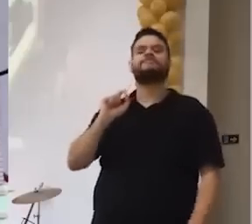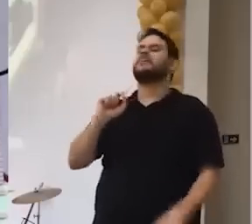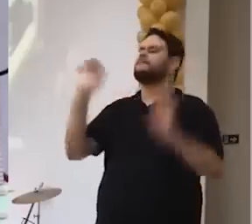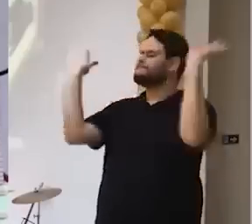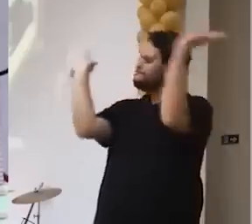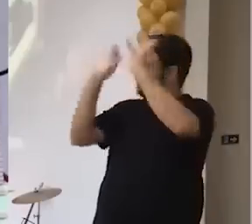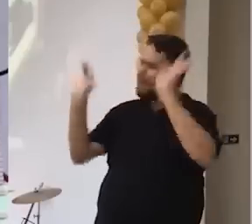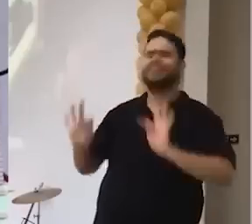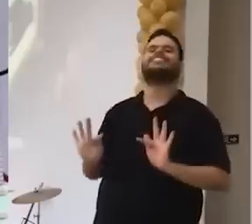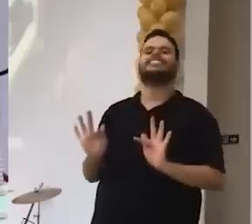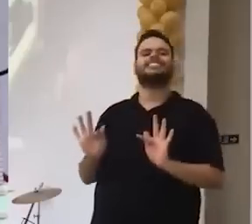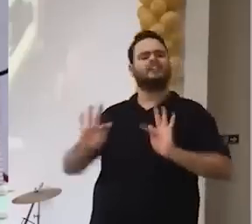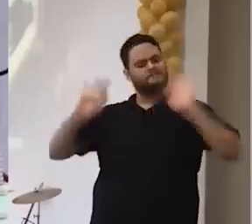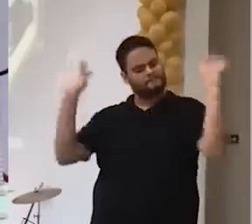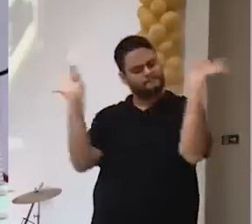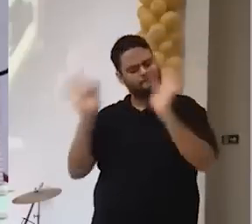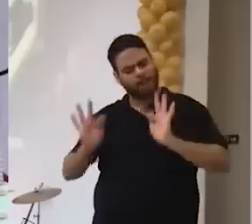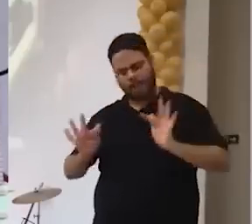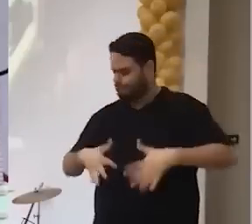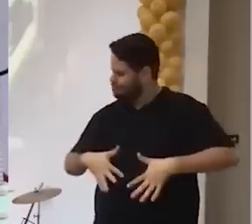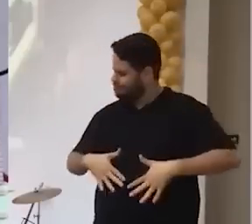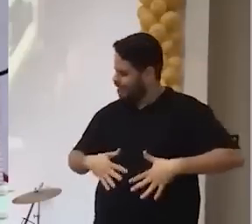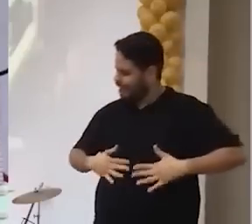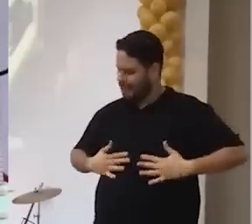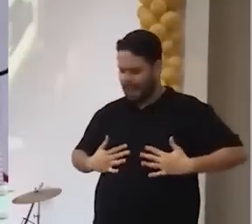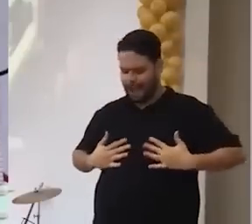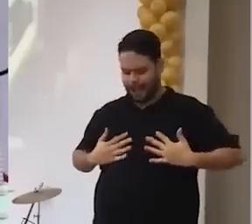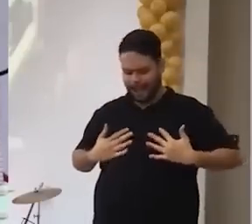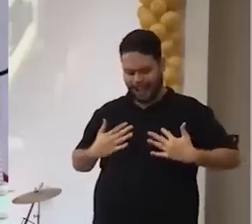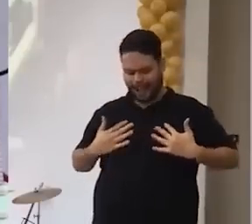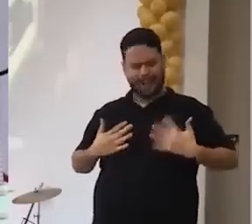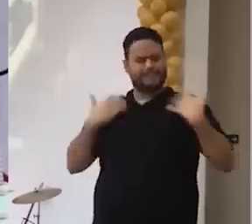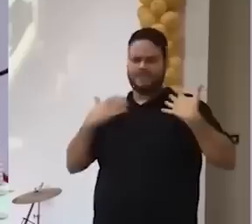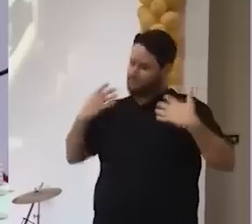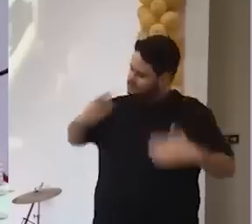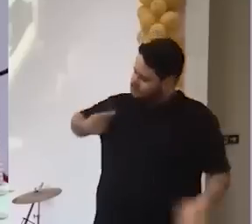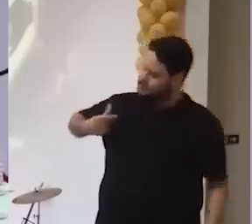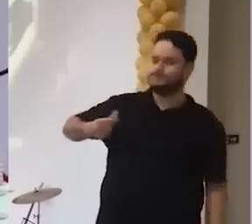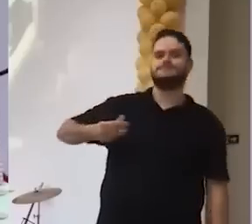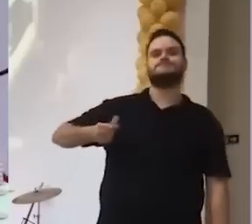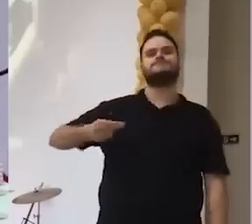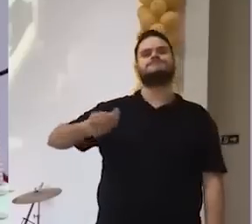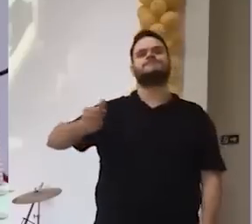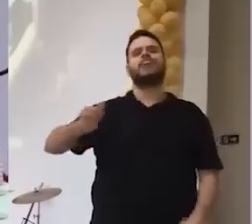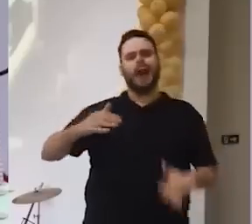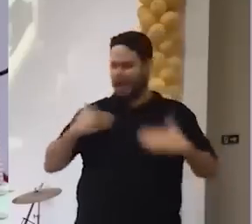feliz, superlativamente feliz, eternamente